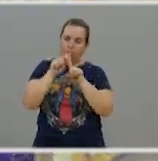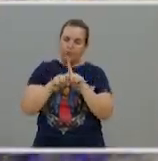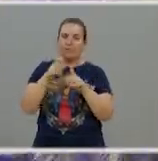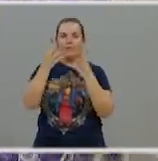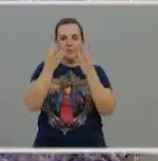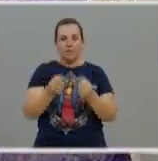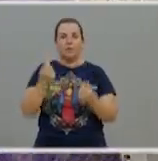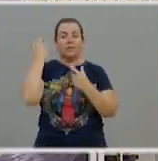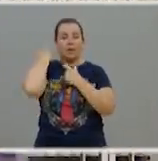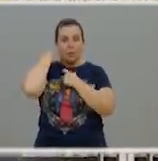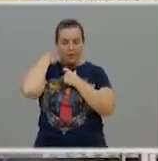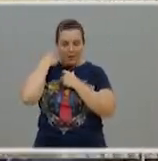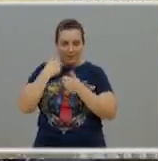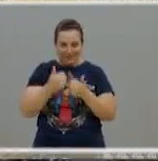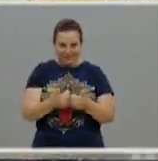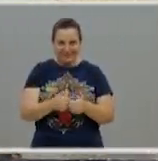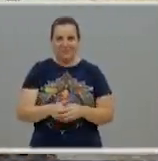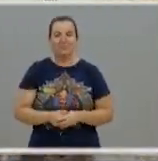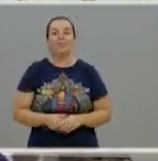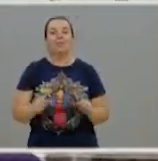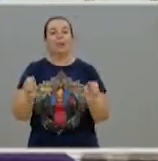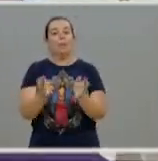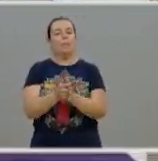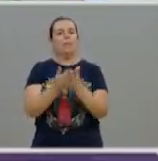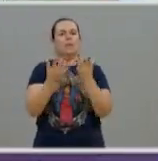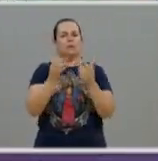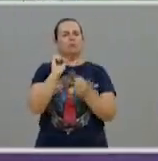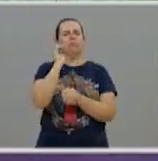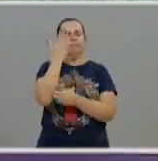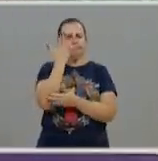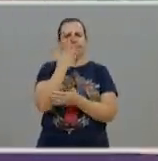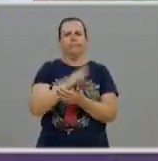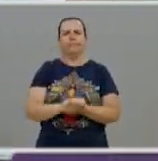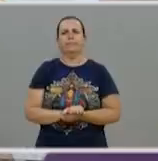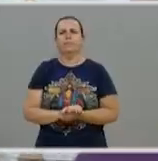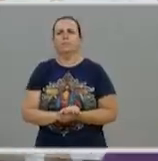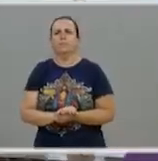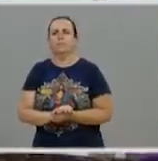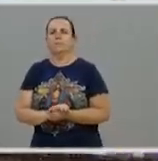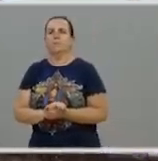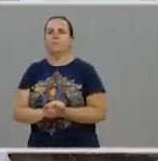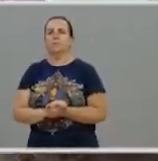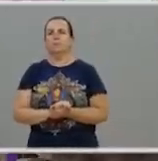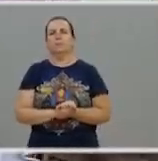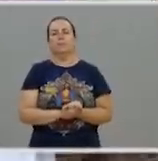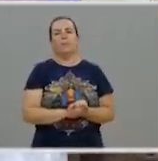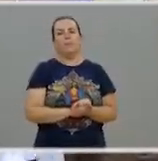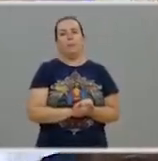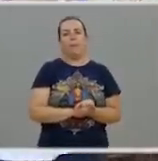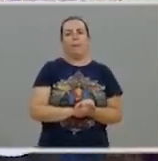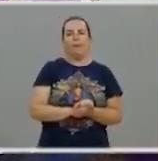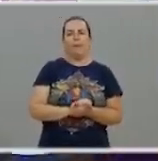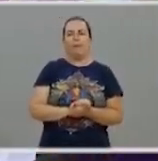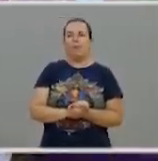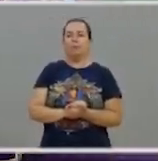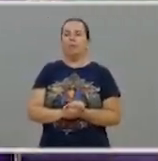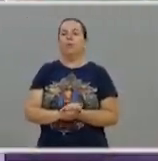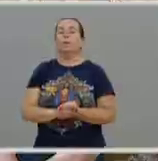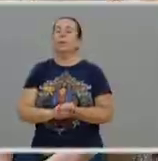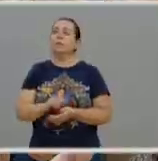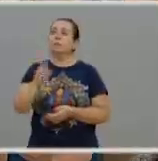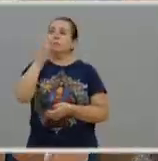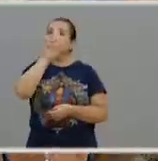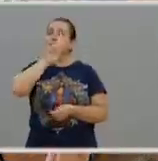escapulário. Fiquemos em pé. Os milagres vão surgir. Canta forte, canta a igreja. Os milagres vão surgir. Levanta tua